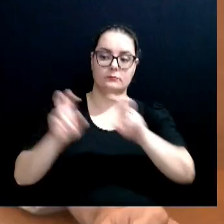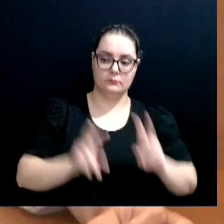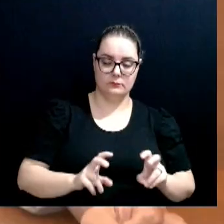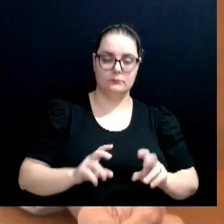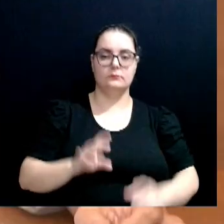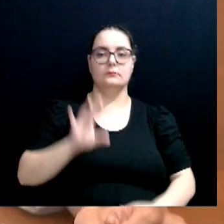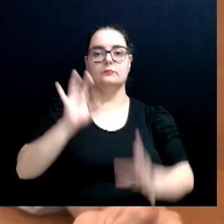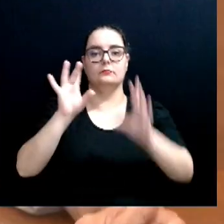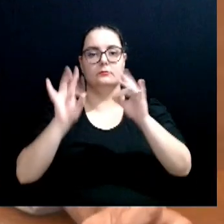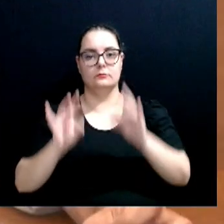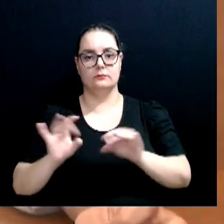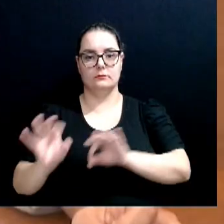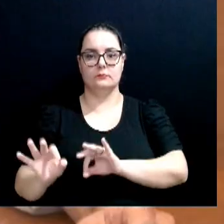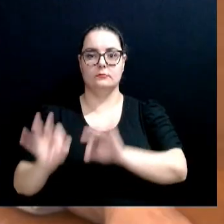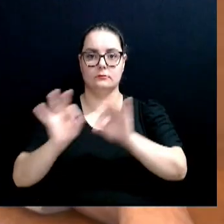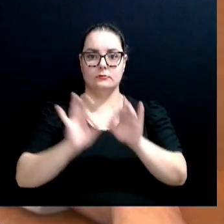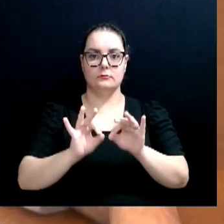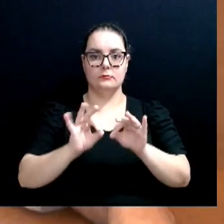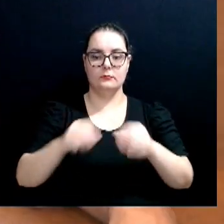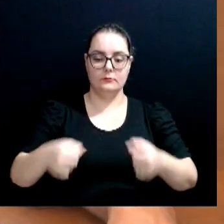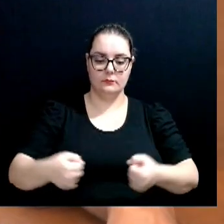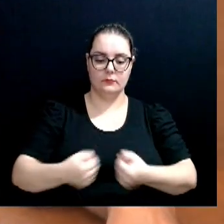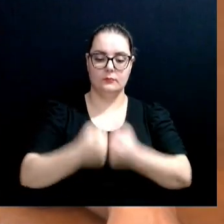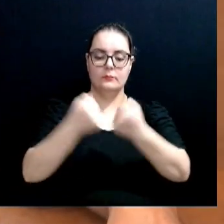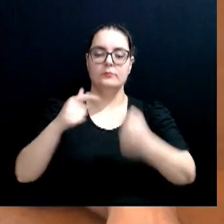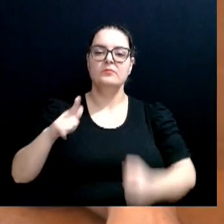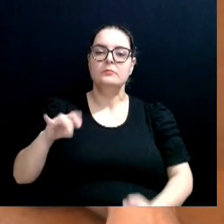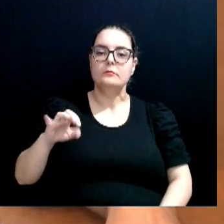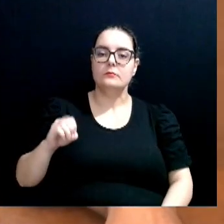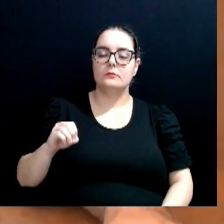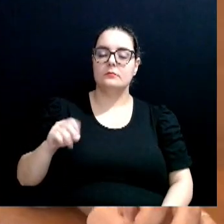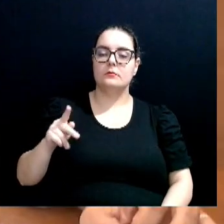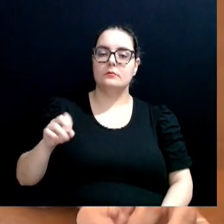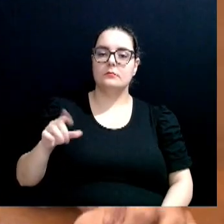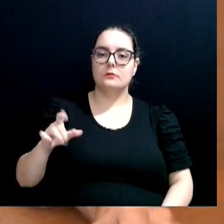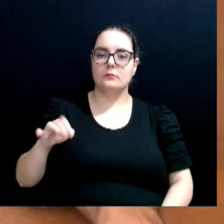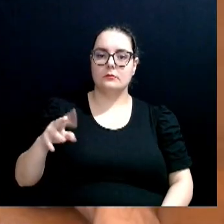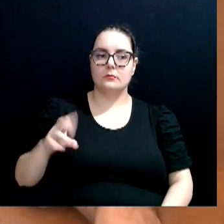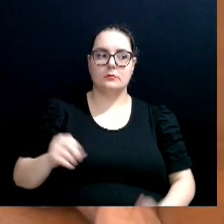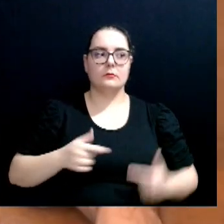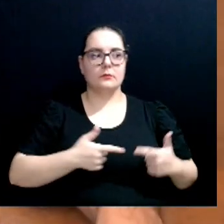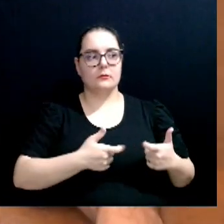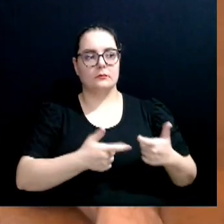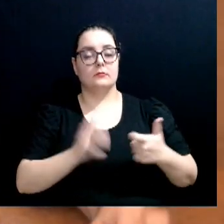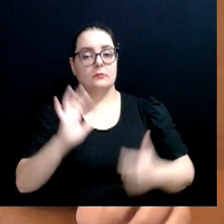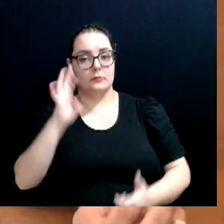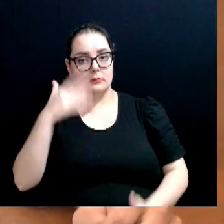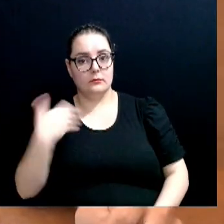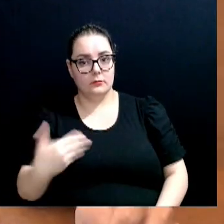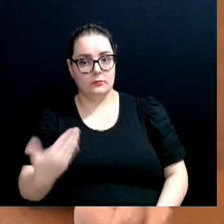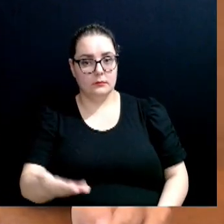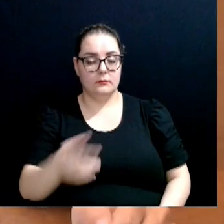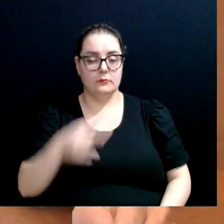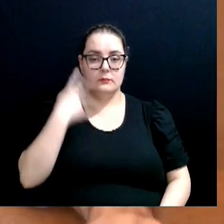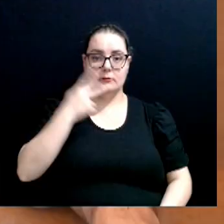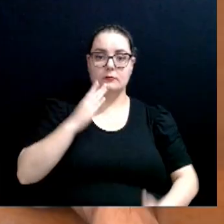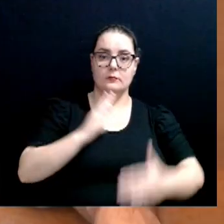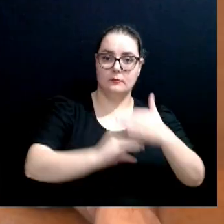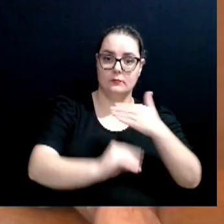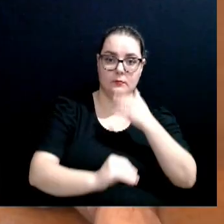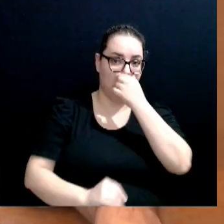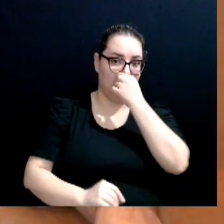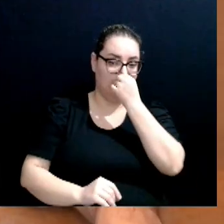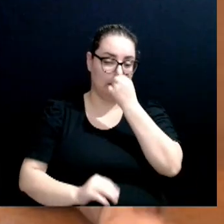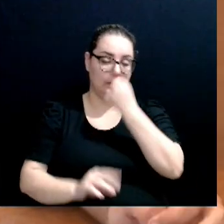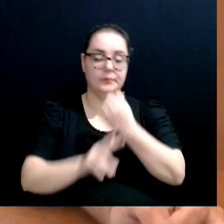acompanhamento, conflitos geopolíticos internacionais, guerras em andamento, políticas migratórias e os reflexos